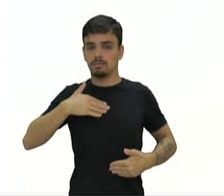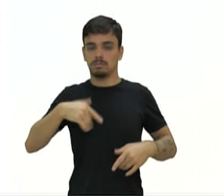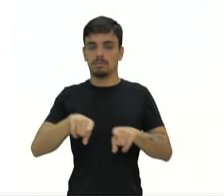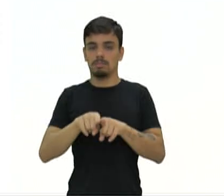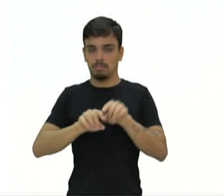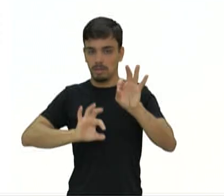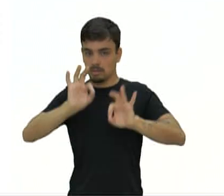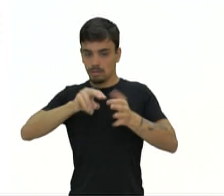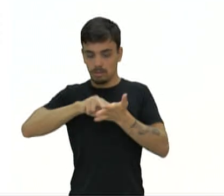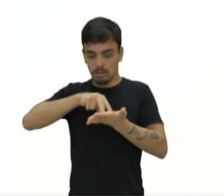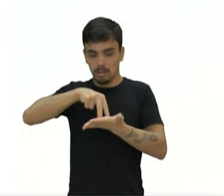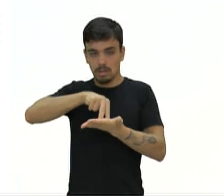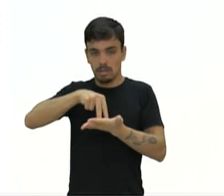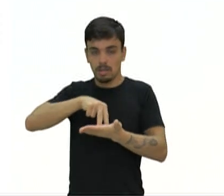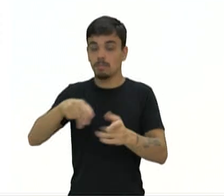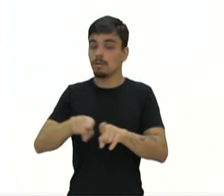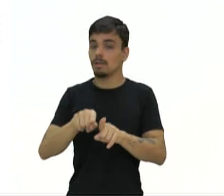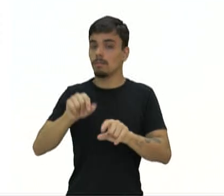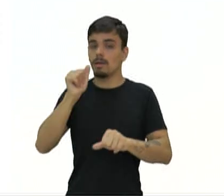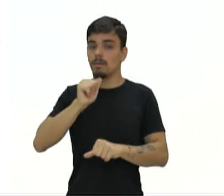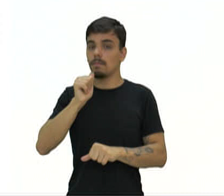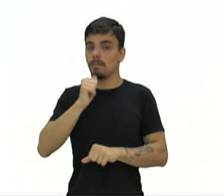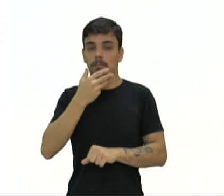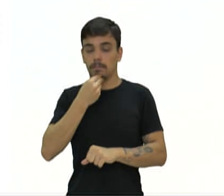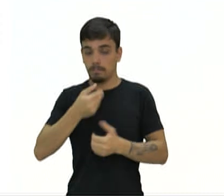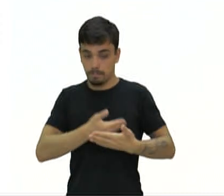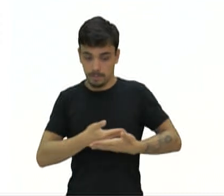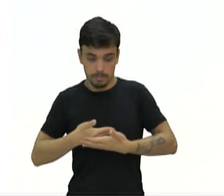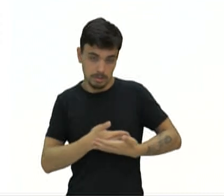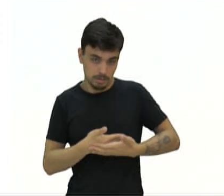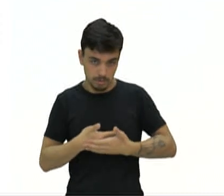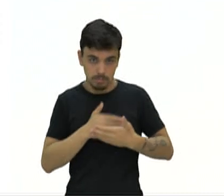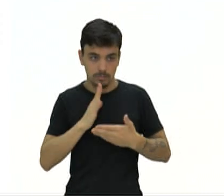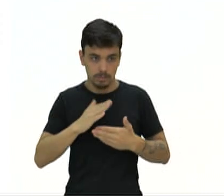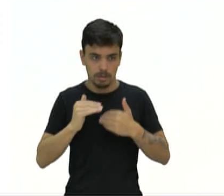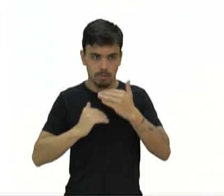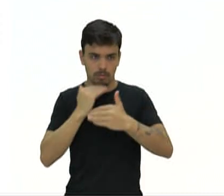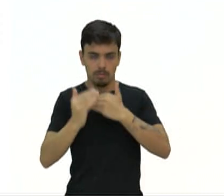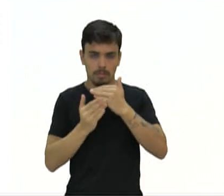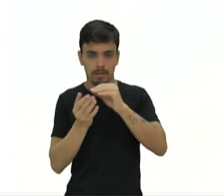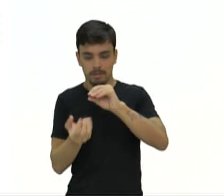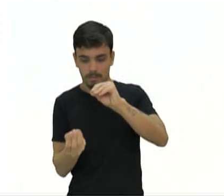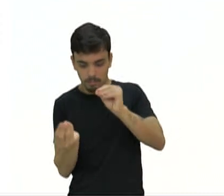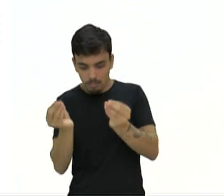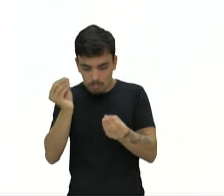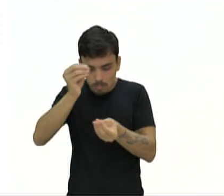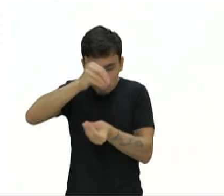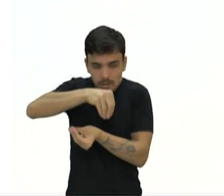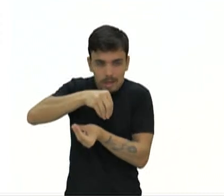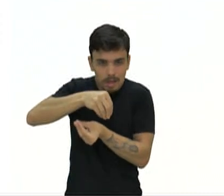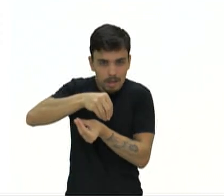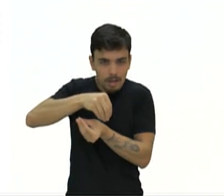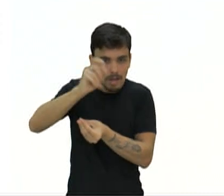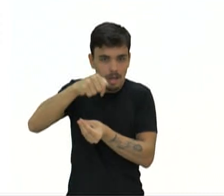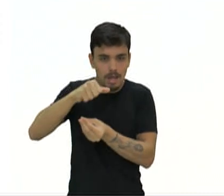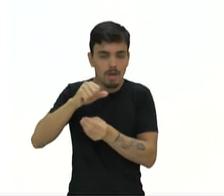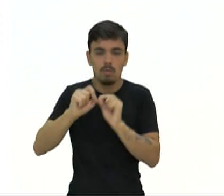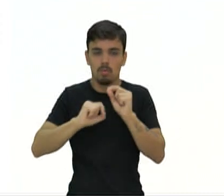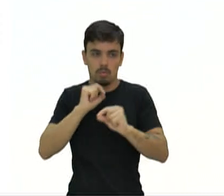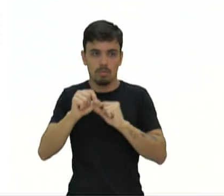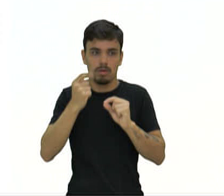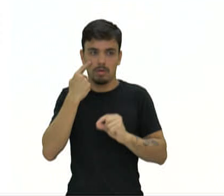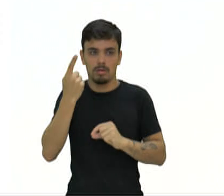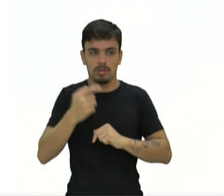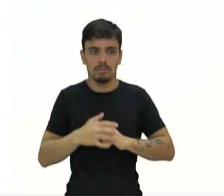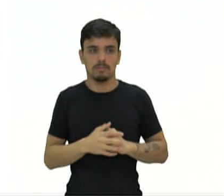já começa a fazer o trabalho de virar com a cabecinha para baixo, voltado aqui para a região pélvica da mãe, né? Que vai facilitar o movimento. Ele já está,